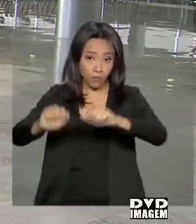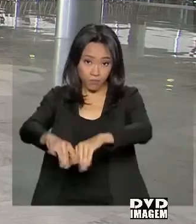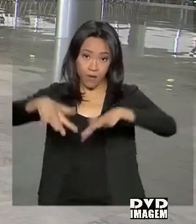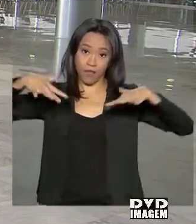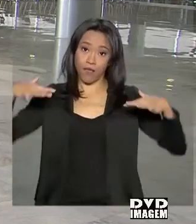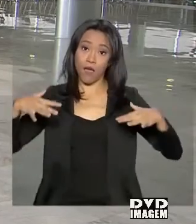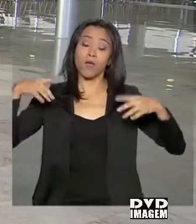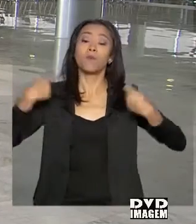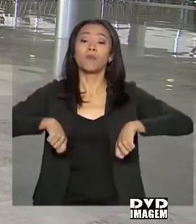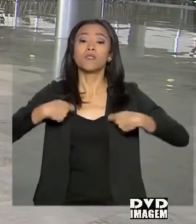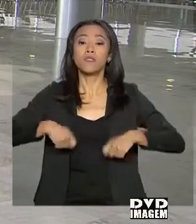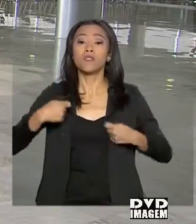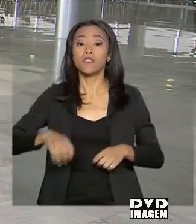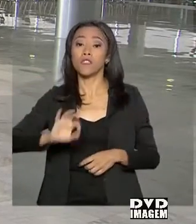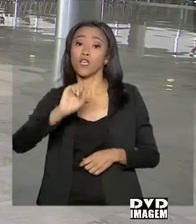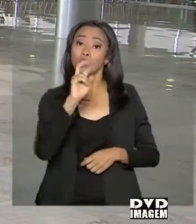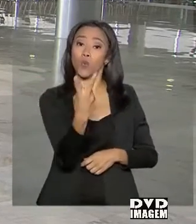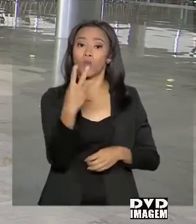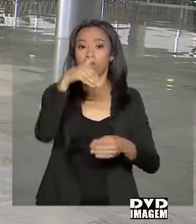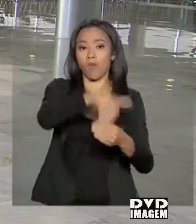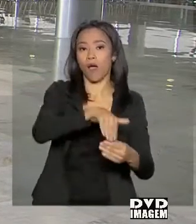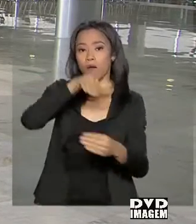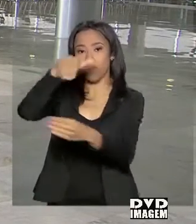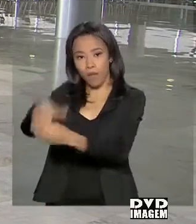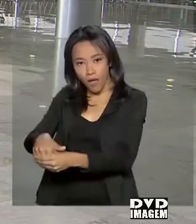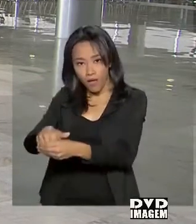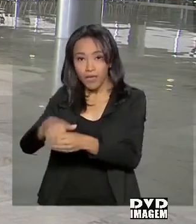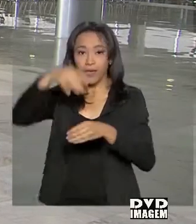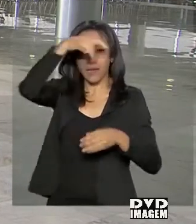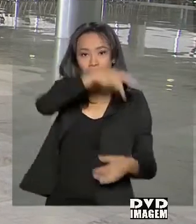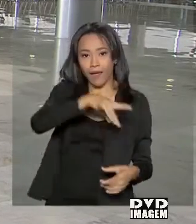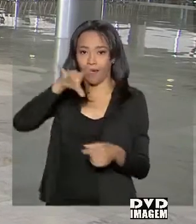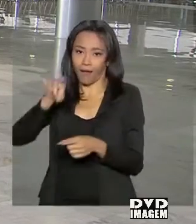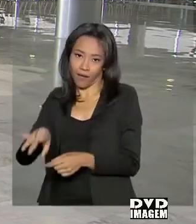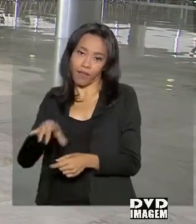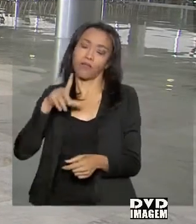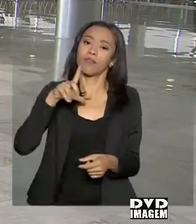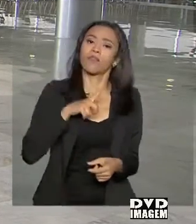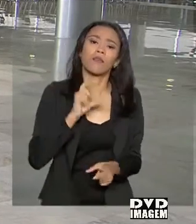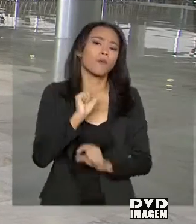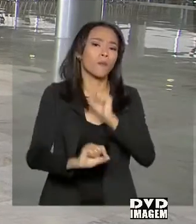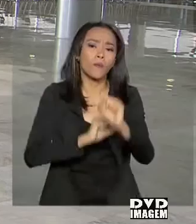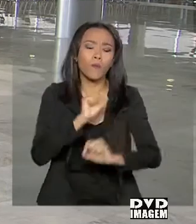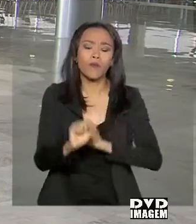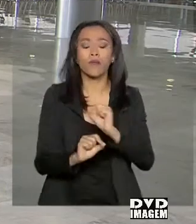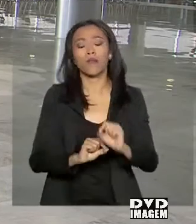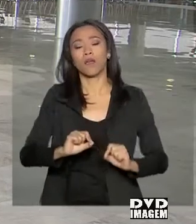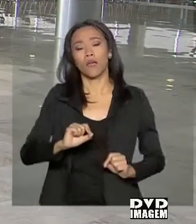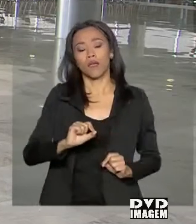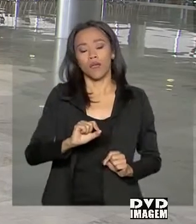são necessários 2 turnos de votação e em cada um deles